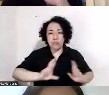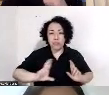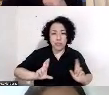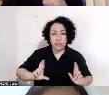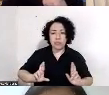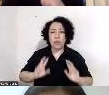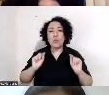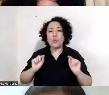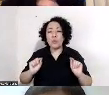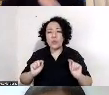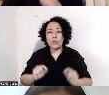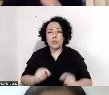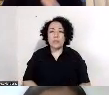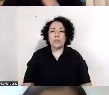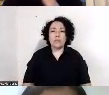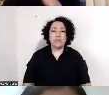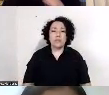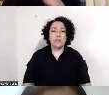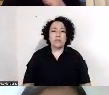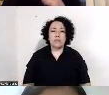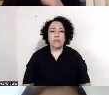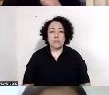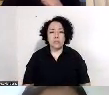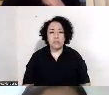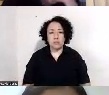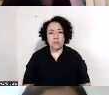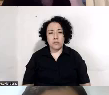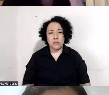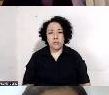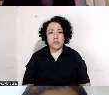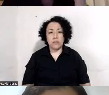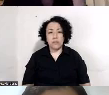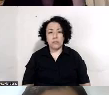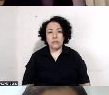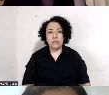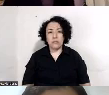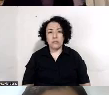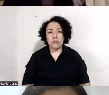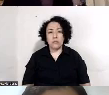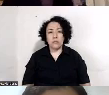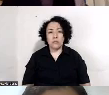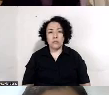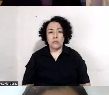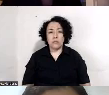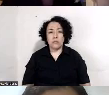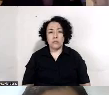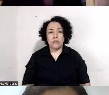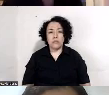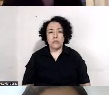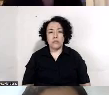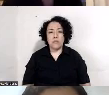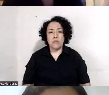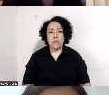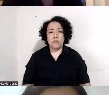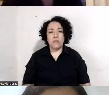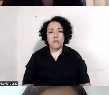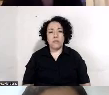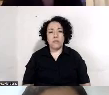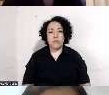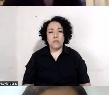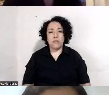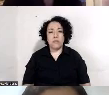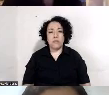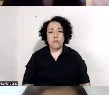About 90% said they had participated in a strength-based